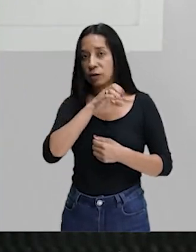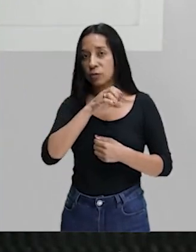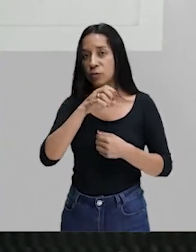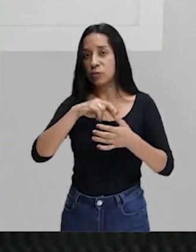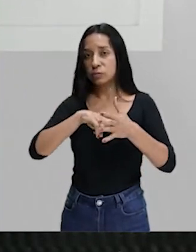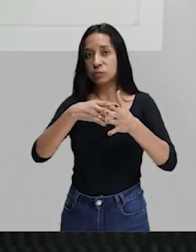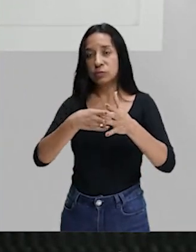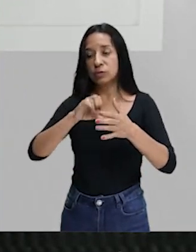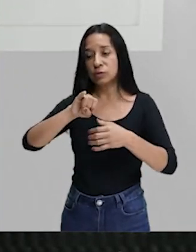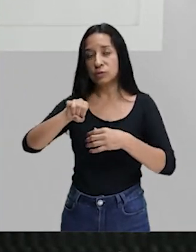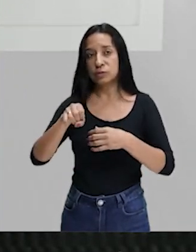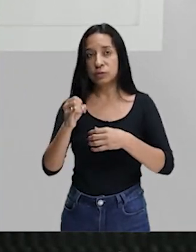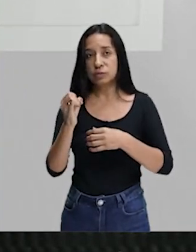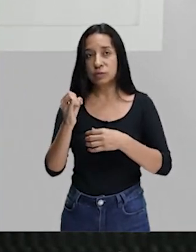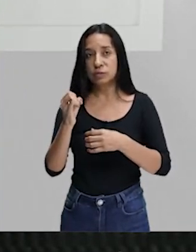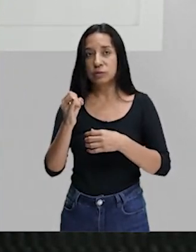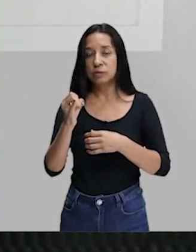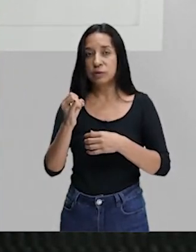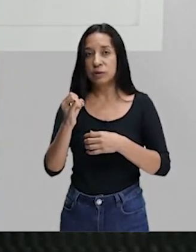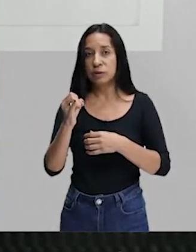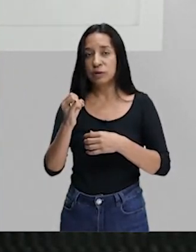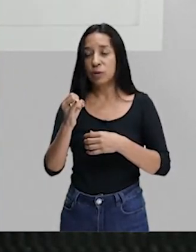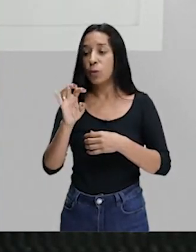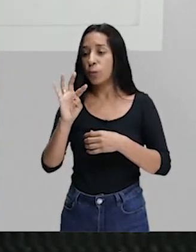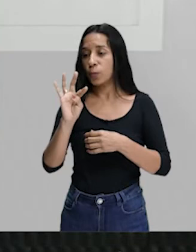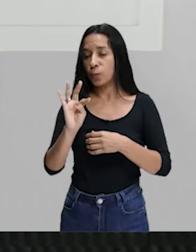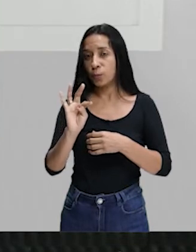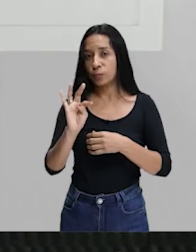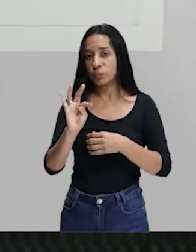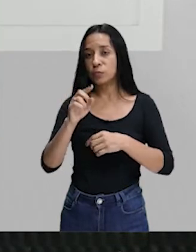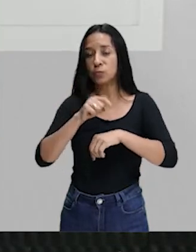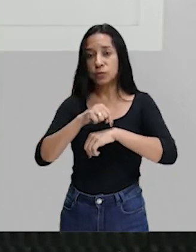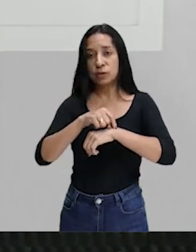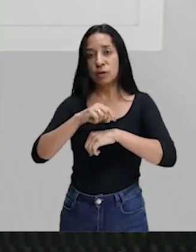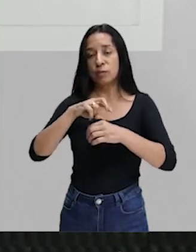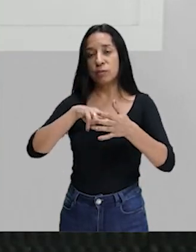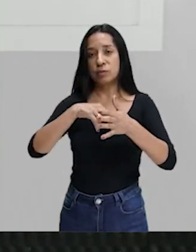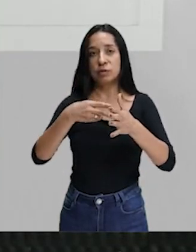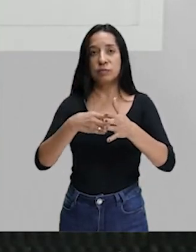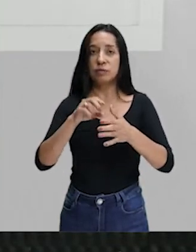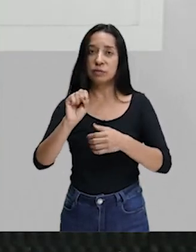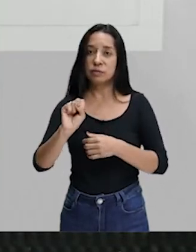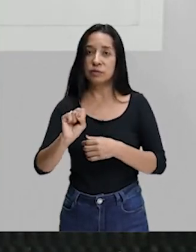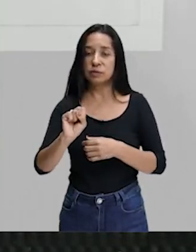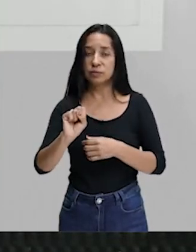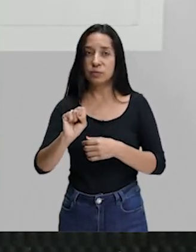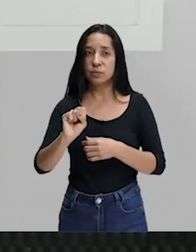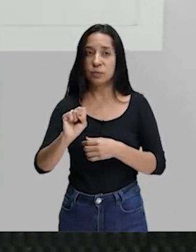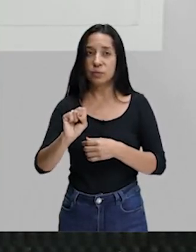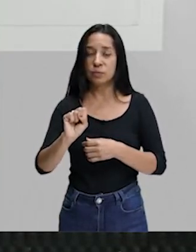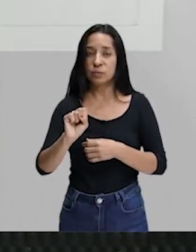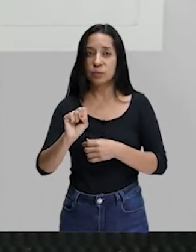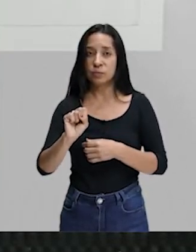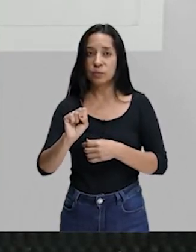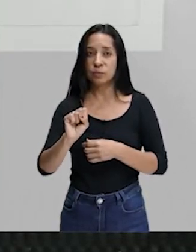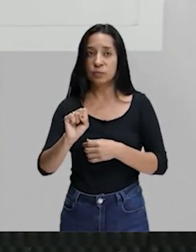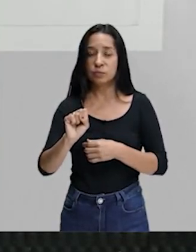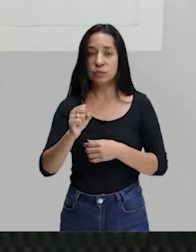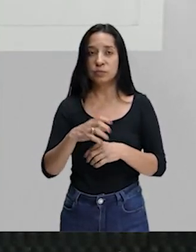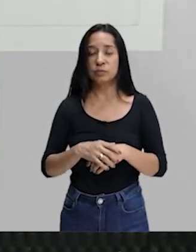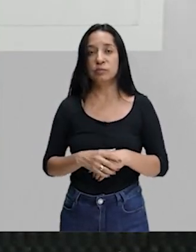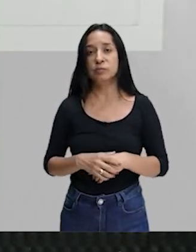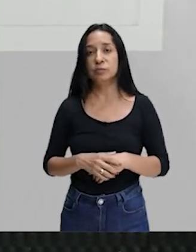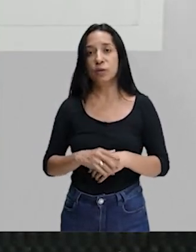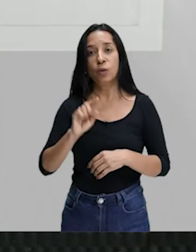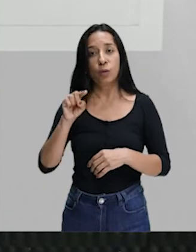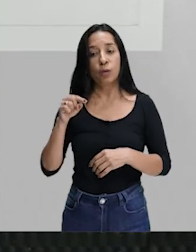calor é joule por segundo. Uma outra forma também, matemática, de a gente